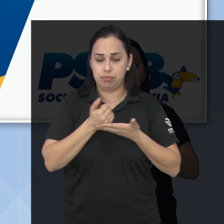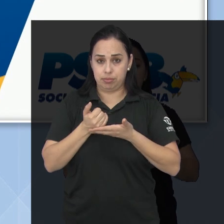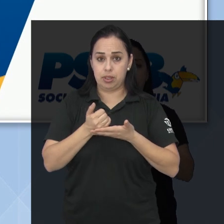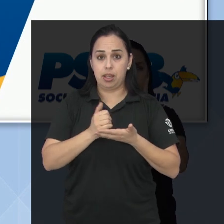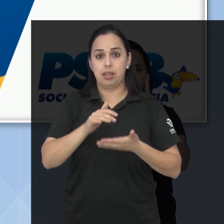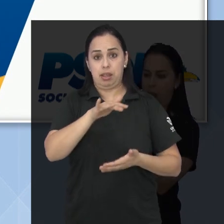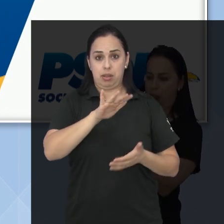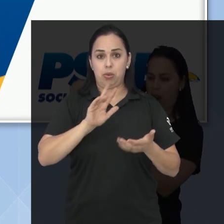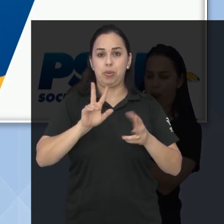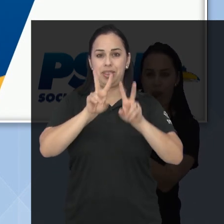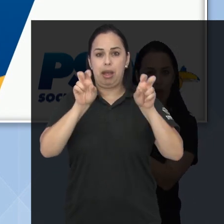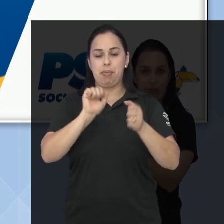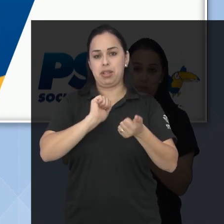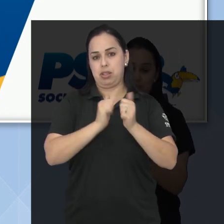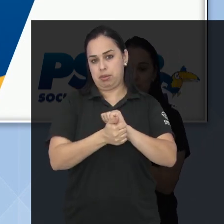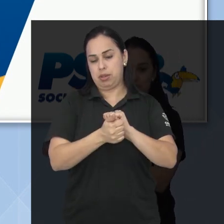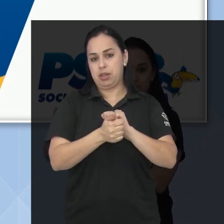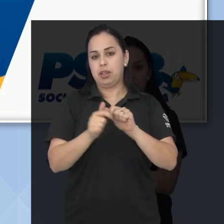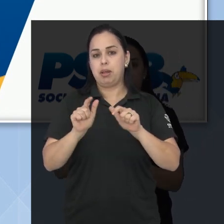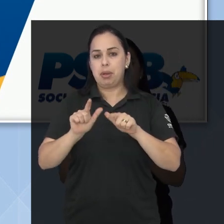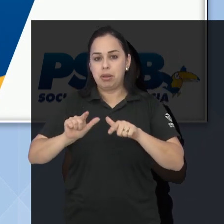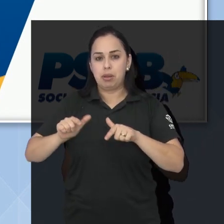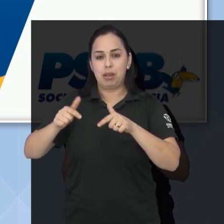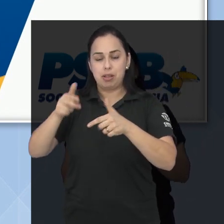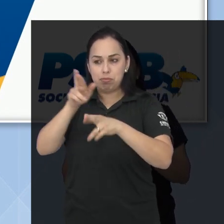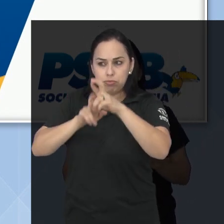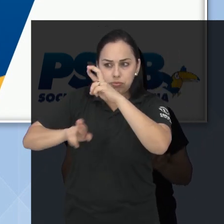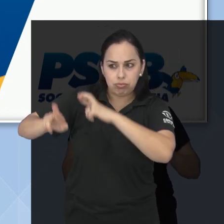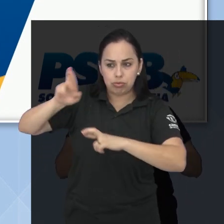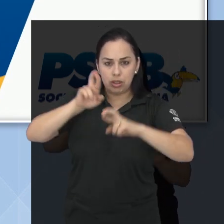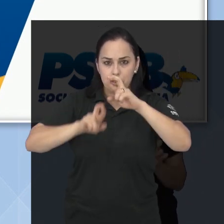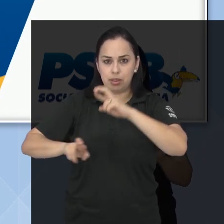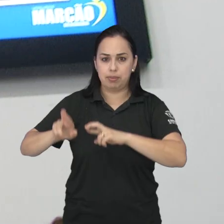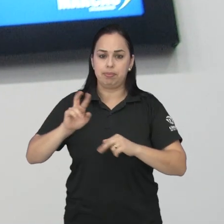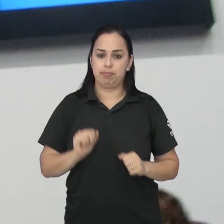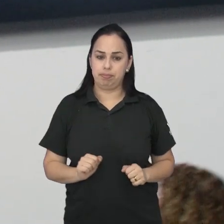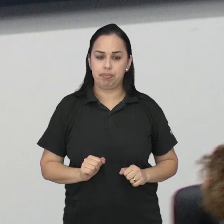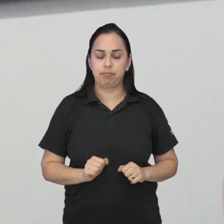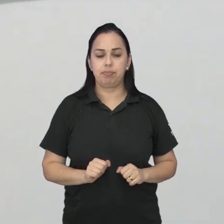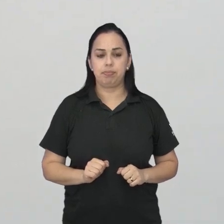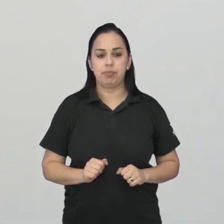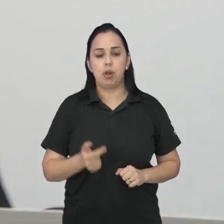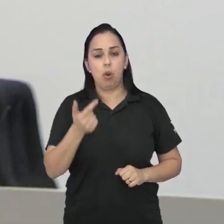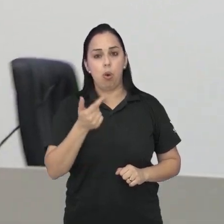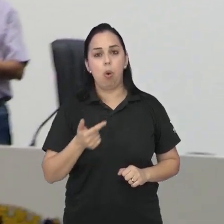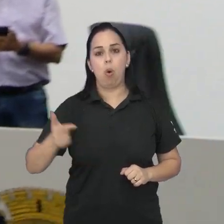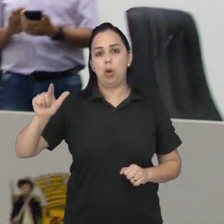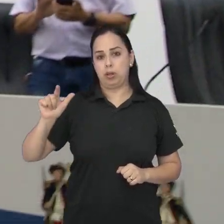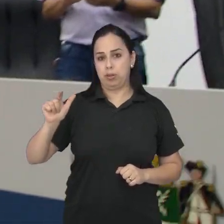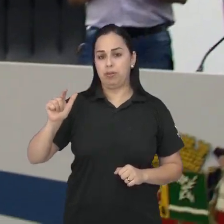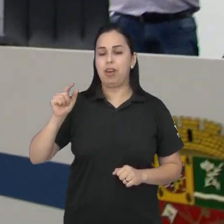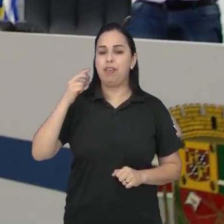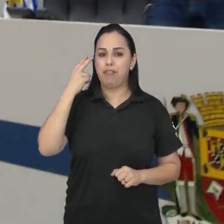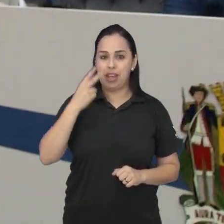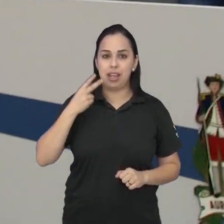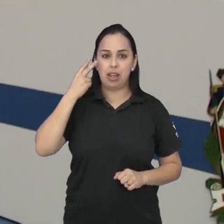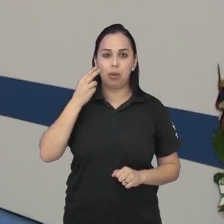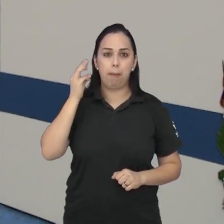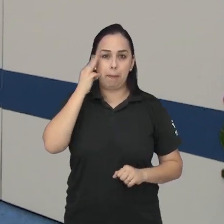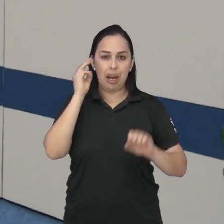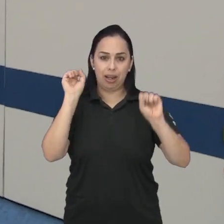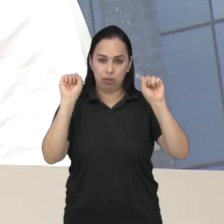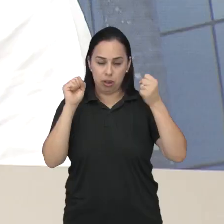fala de Renato, assim como ações de fiscalização pela cidade. Outro orador foi o vereador Marcão